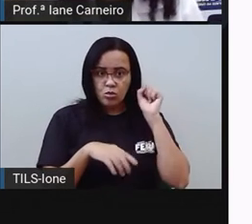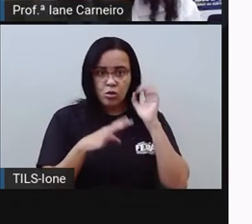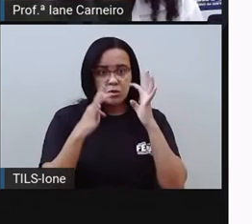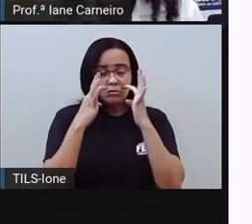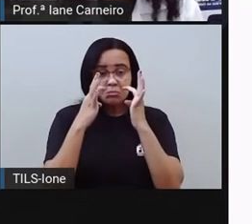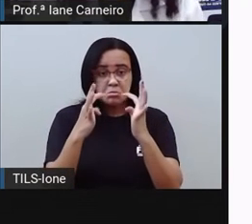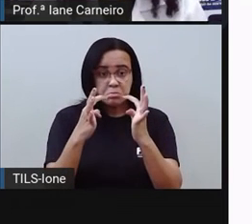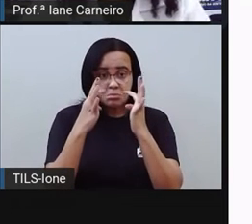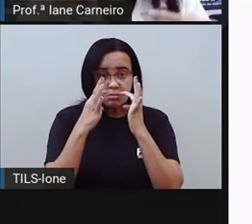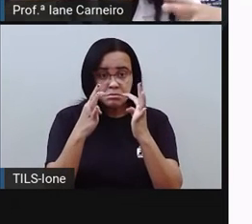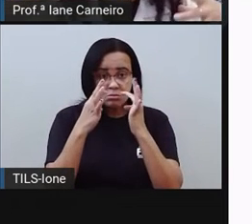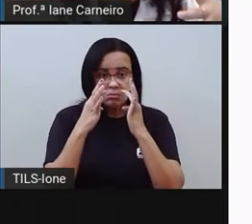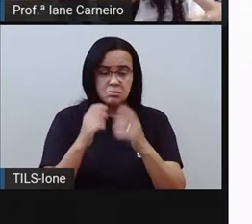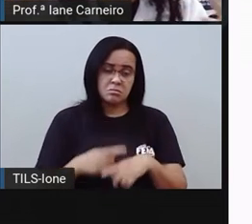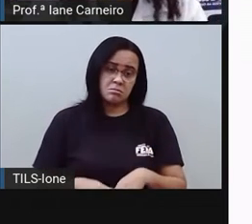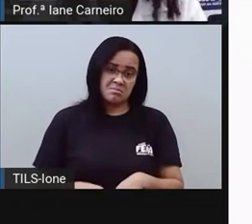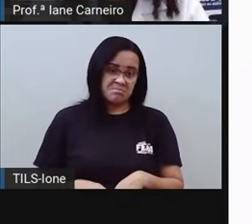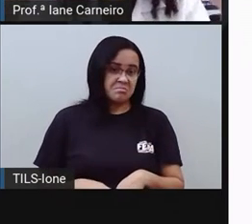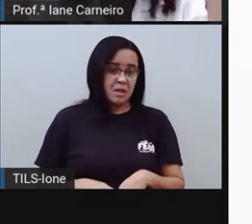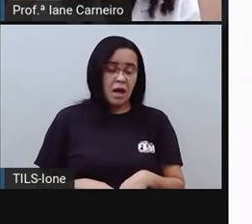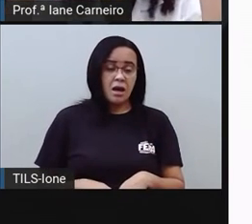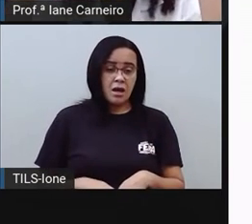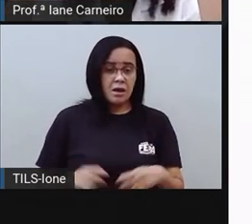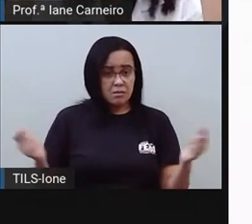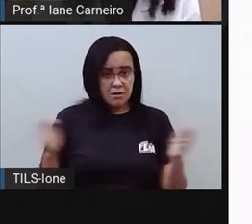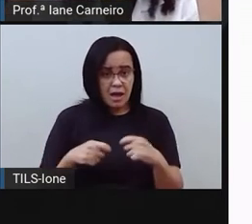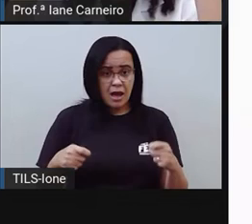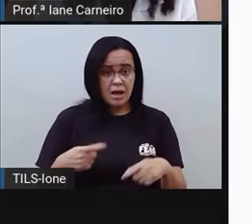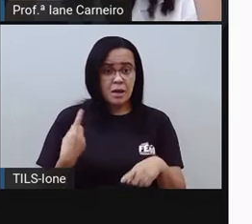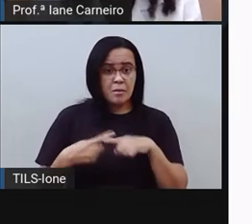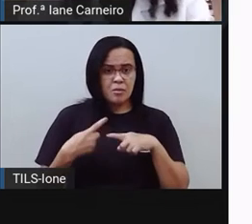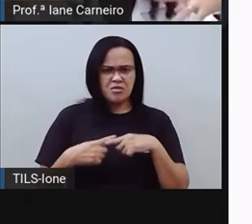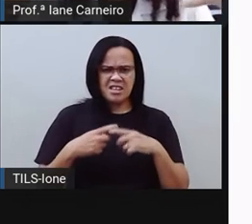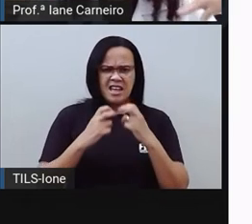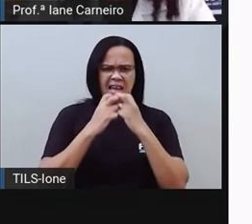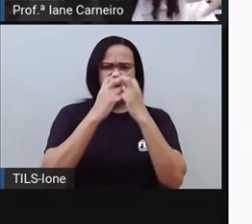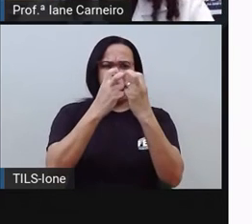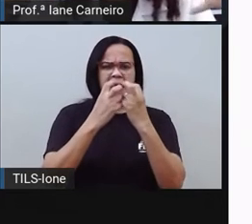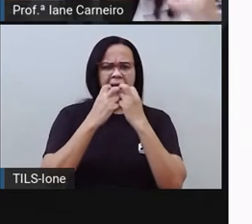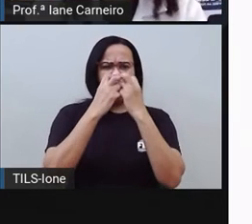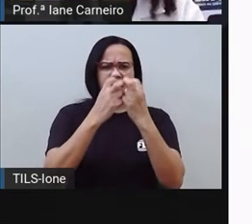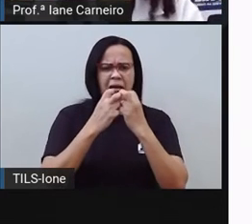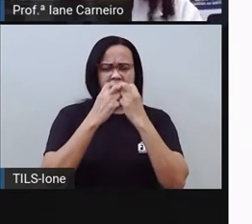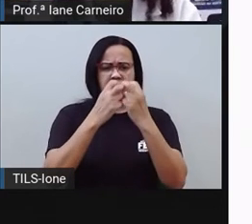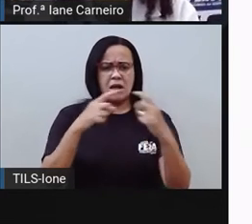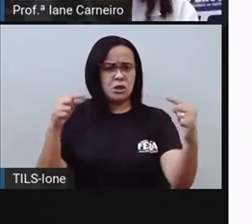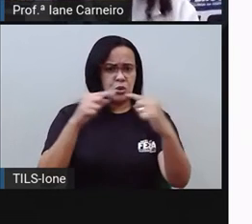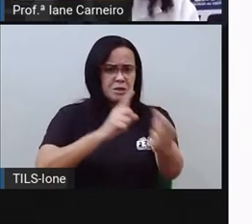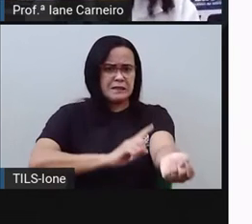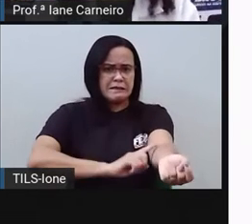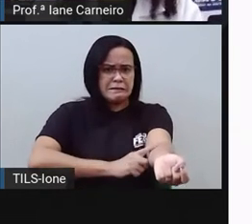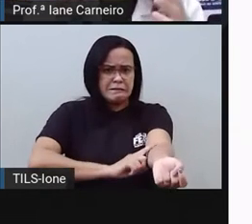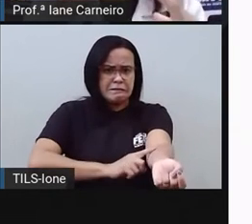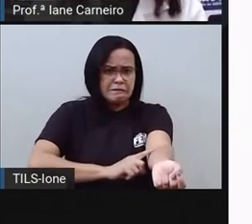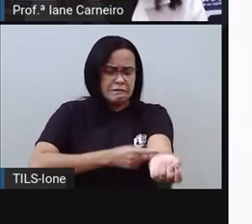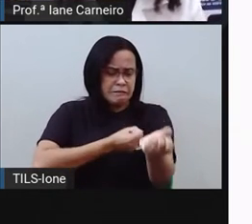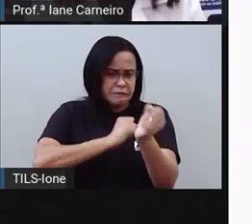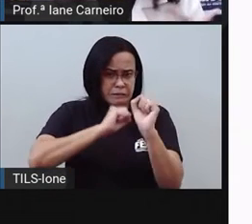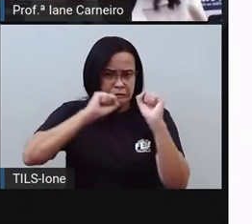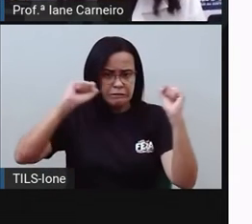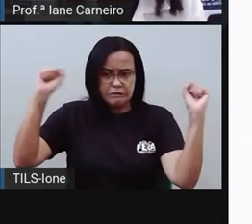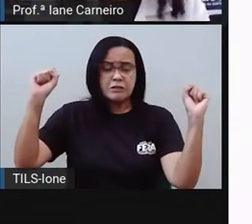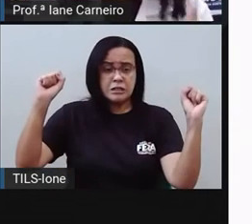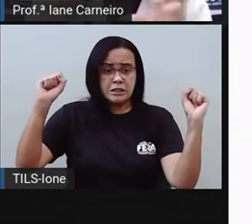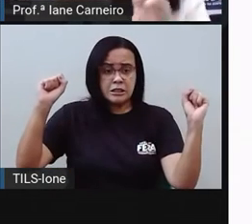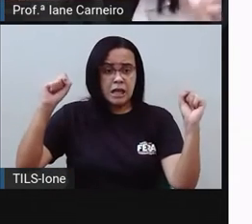gente grita, a gente fica nervoso e o nosso cérebro, ó, ele começa a não trabalhar direito. Sabia disso? Porque quando a